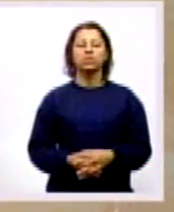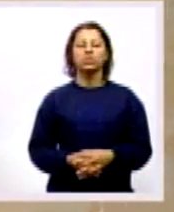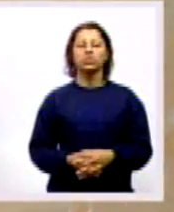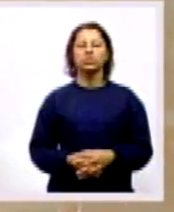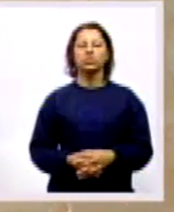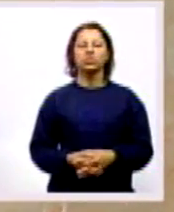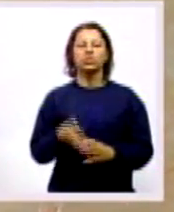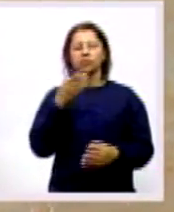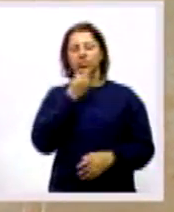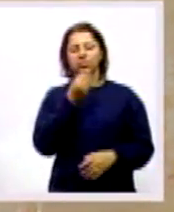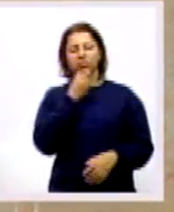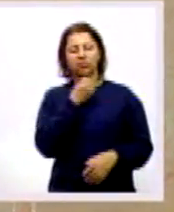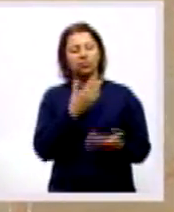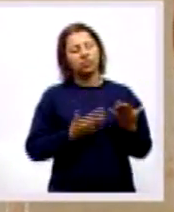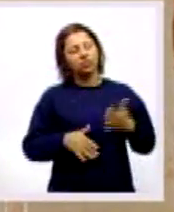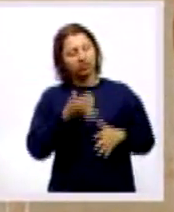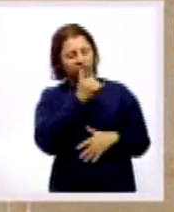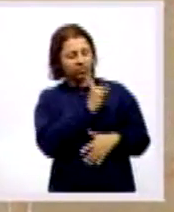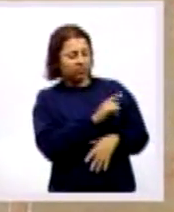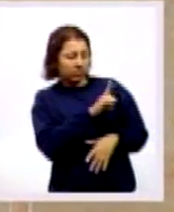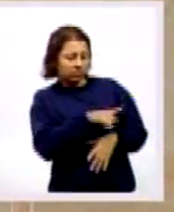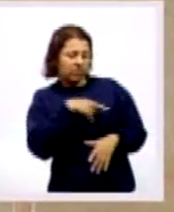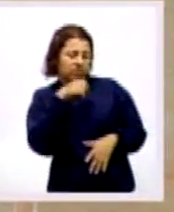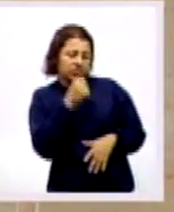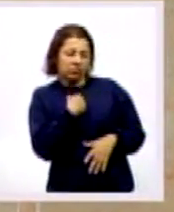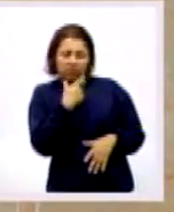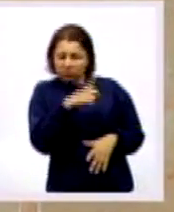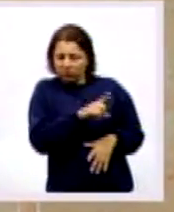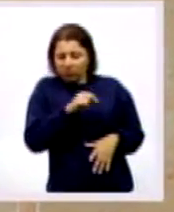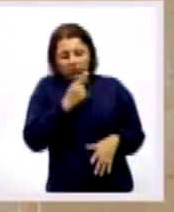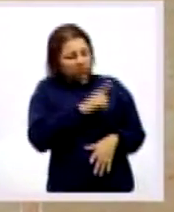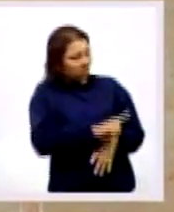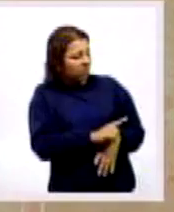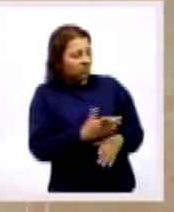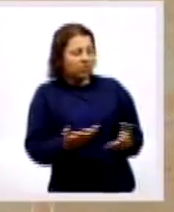Aí o homem mais ou menos devolve: uai, você que sabe. Não, você que sabe, uai.